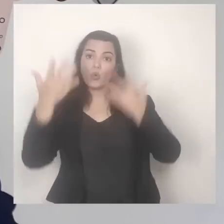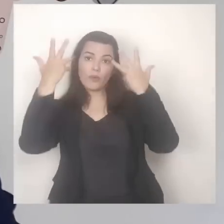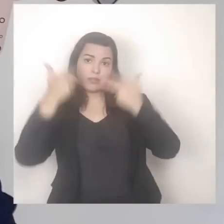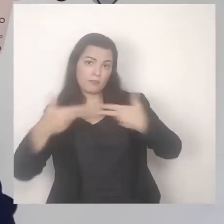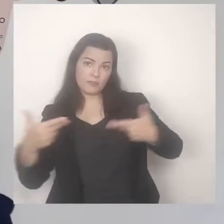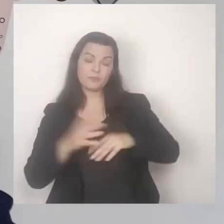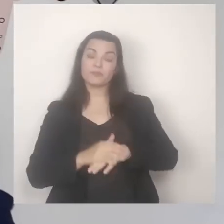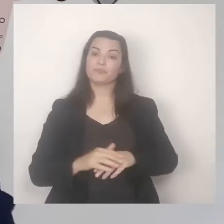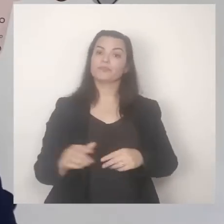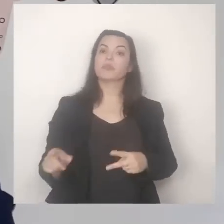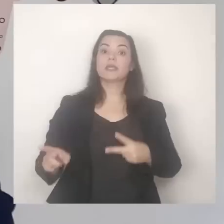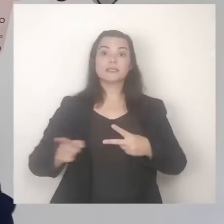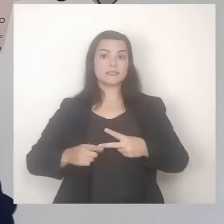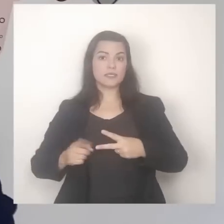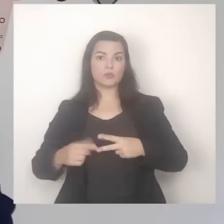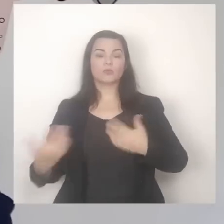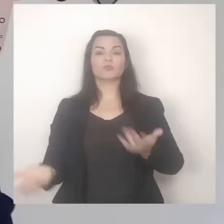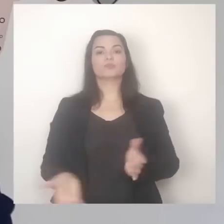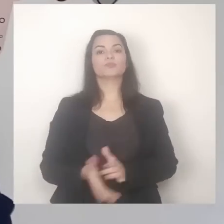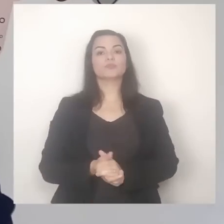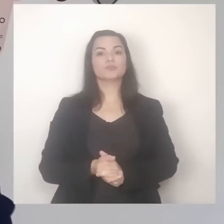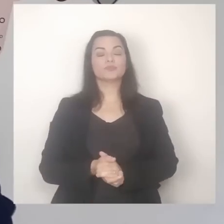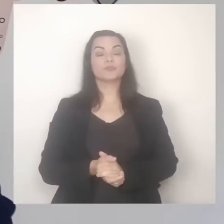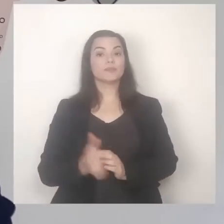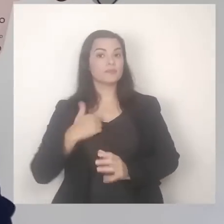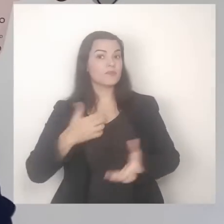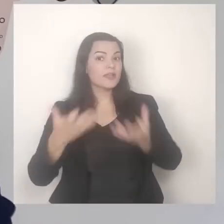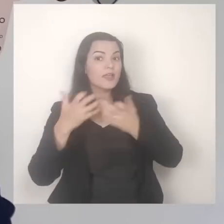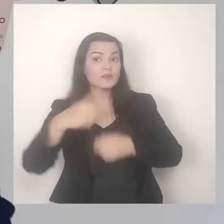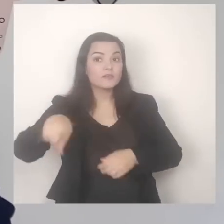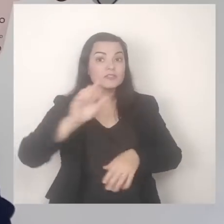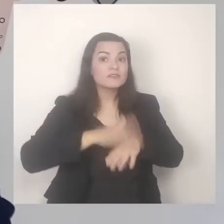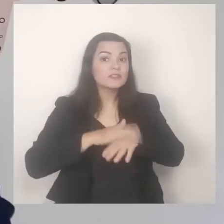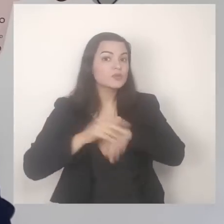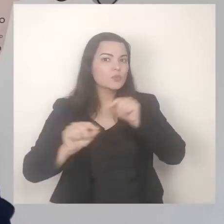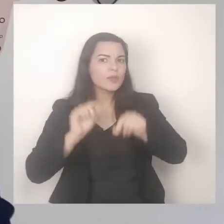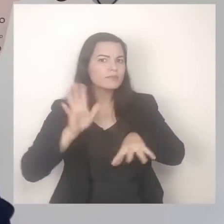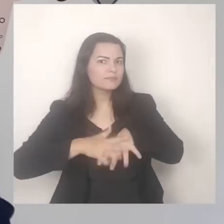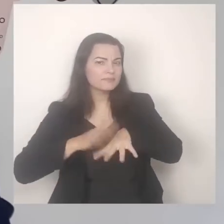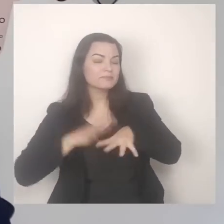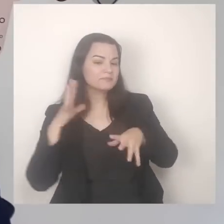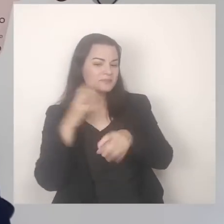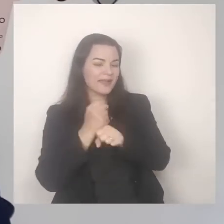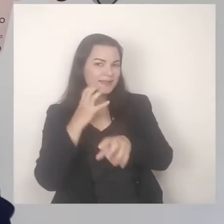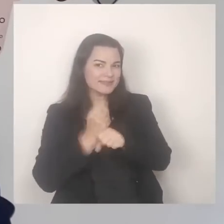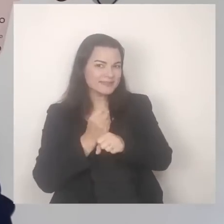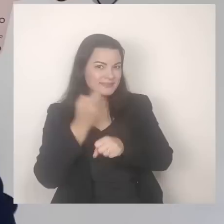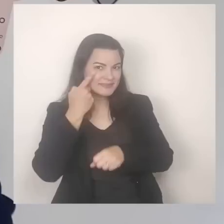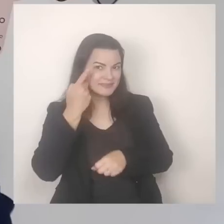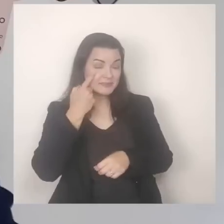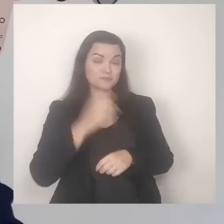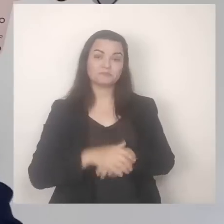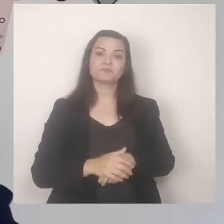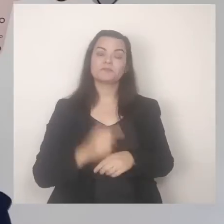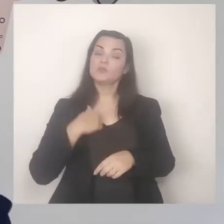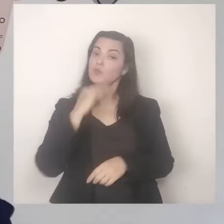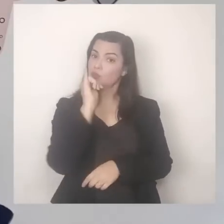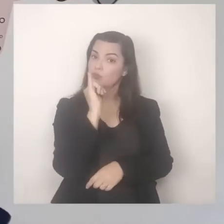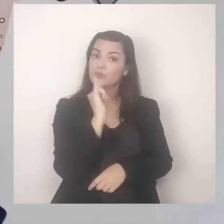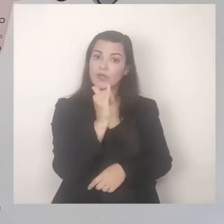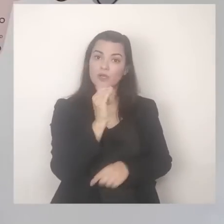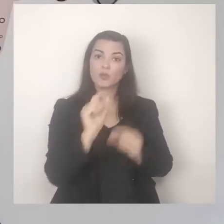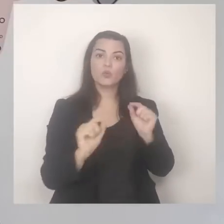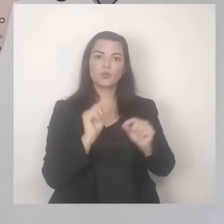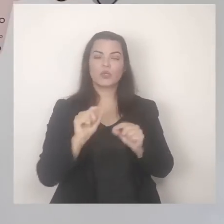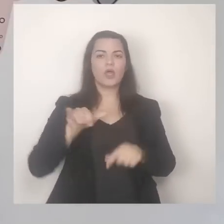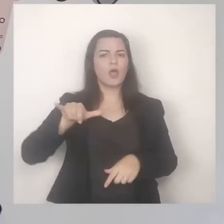parte. A segunda parte do desafio, eu quero que vocês calculem o seguinte. Eu falei para vocês que